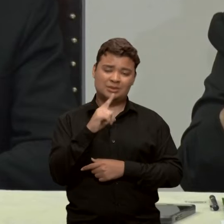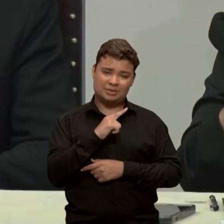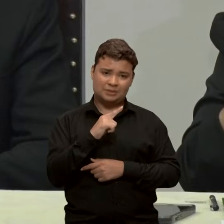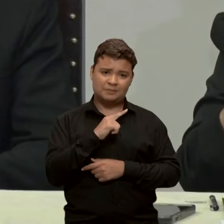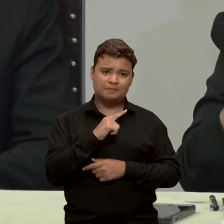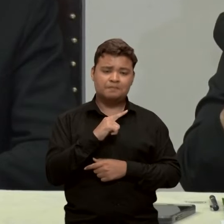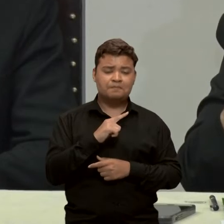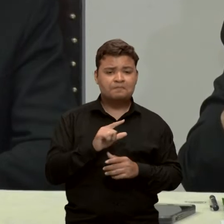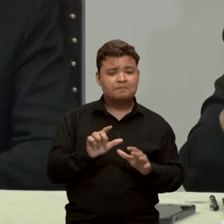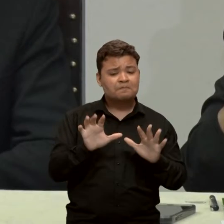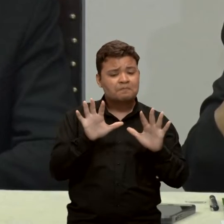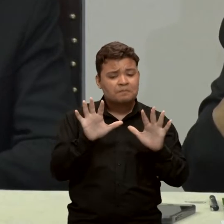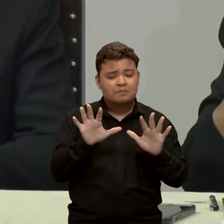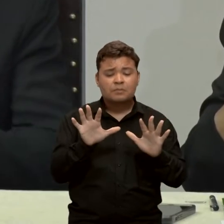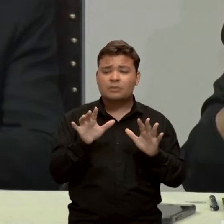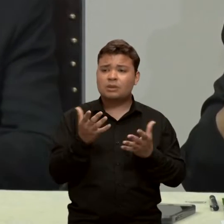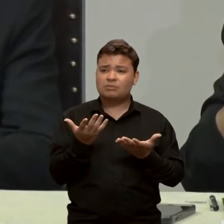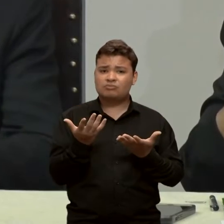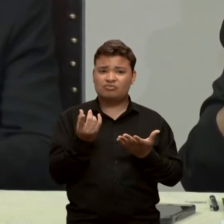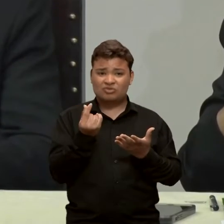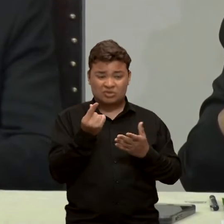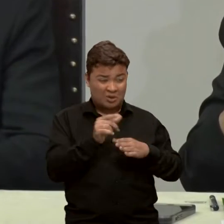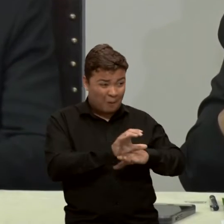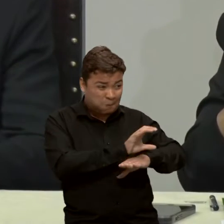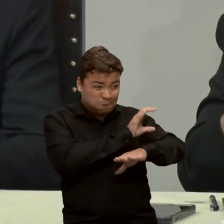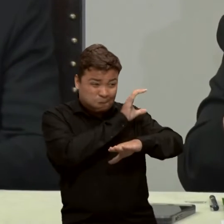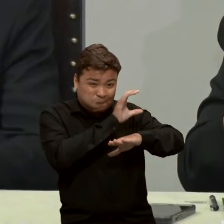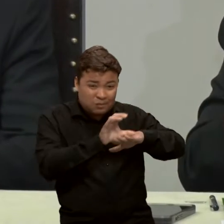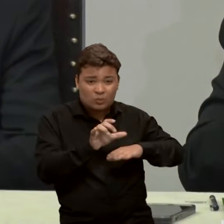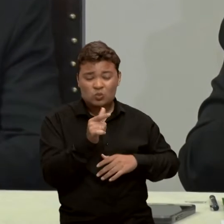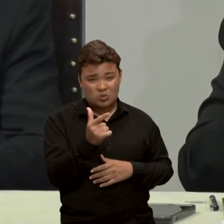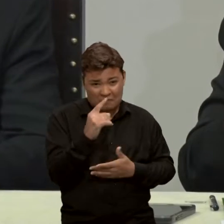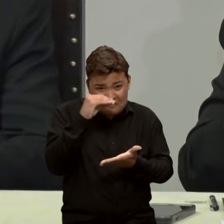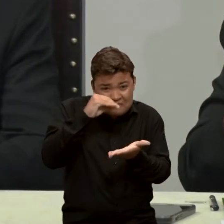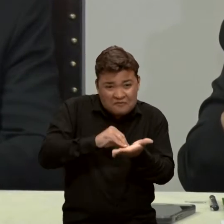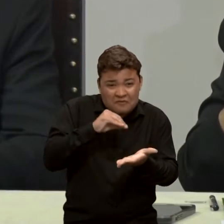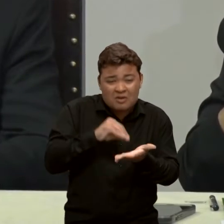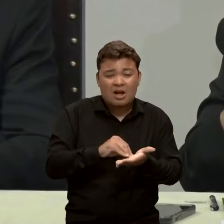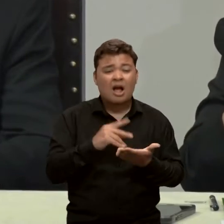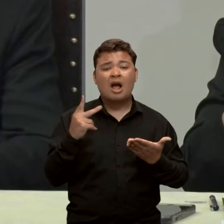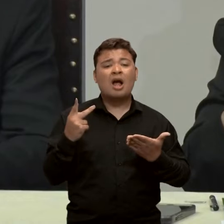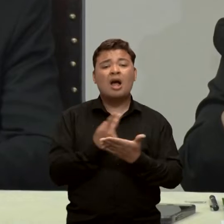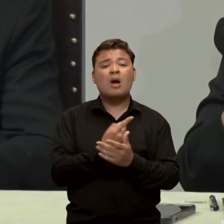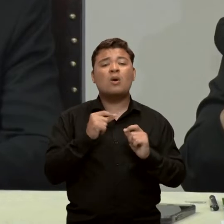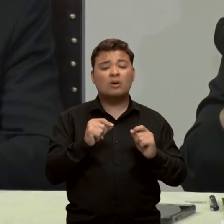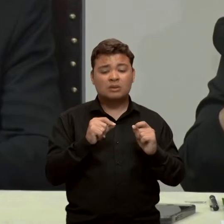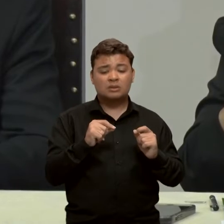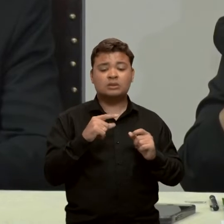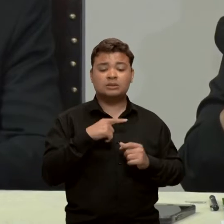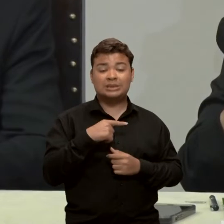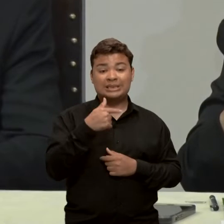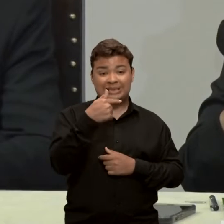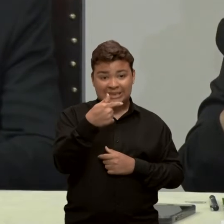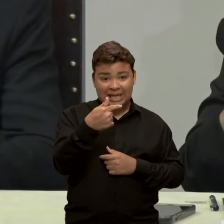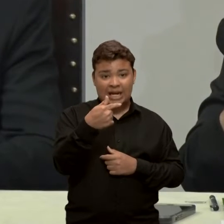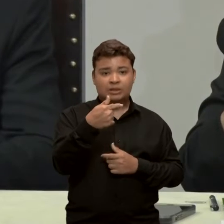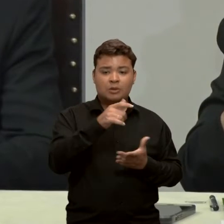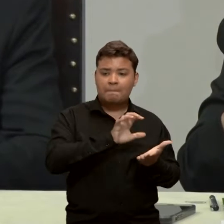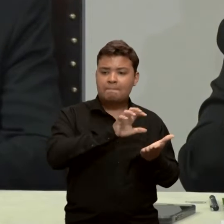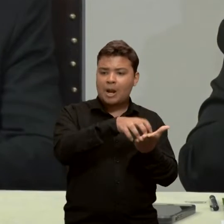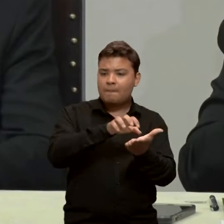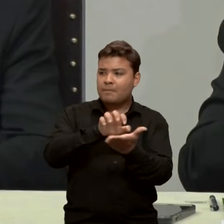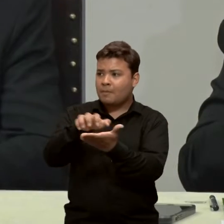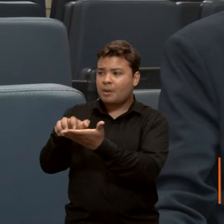né, ao não investimento, vamos assim dizer, nós temos aí 7 campos que ainda não têm